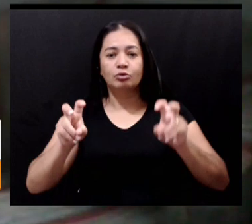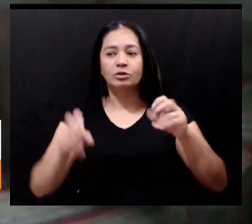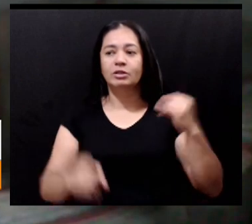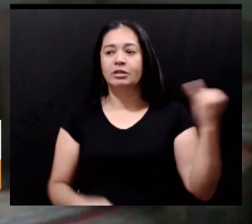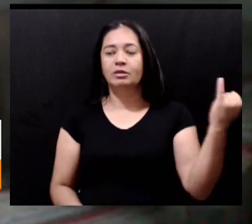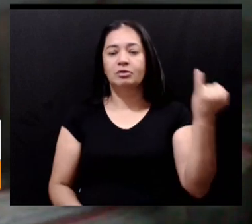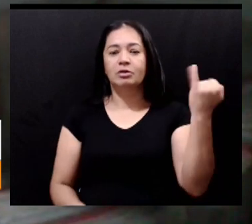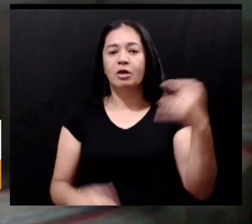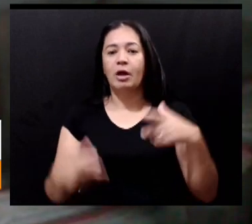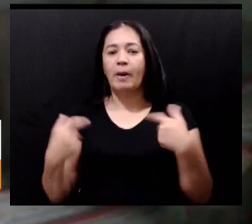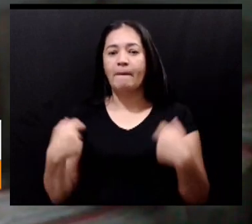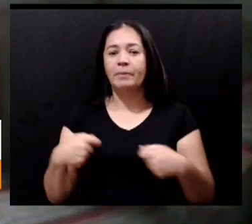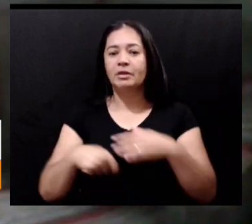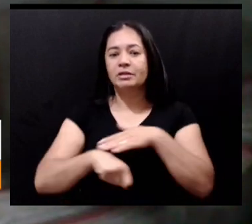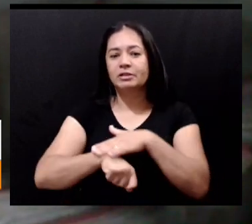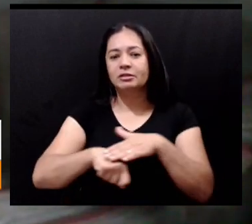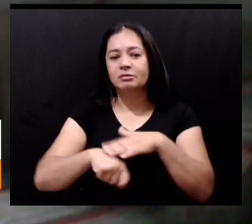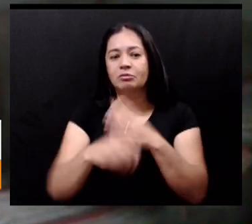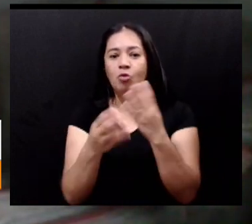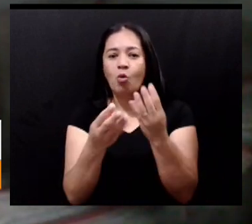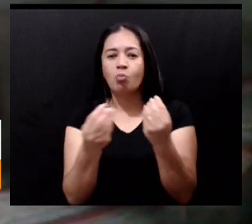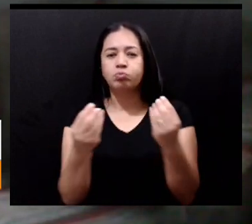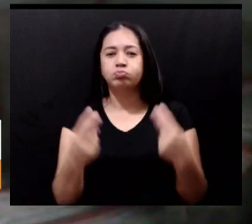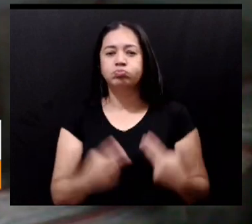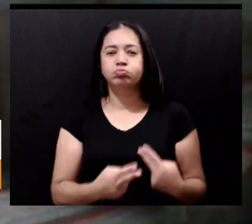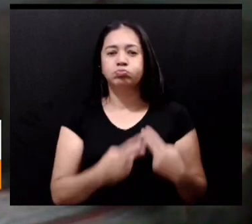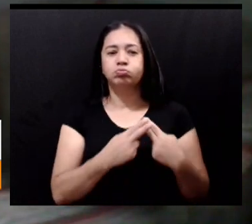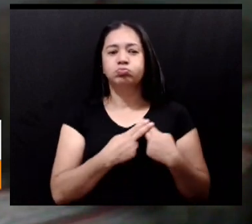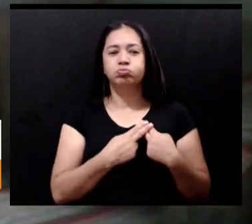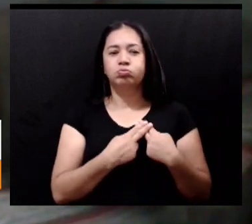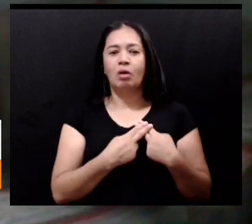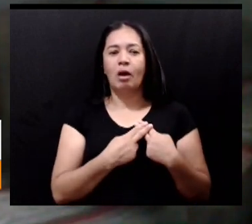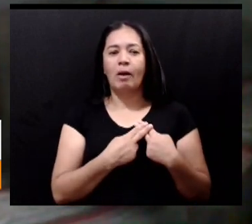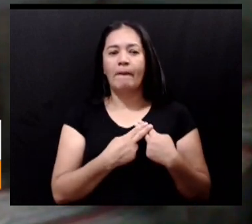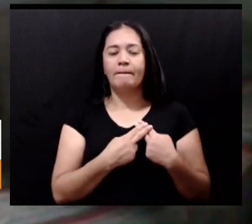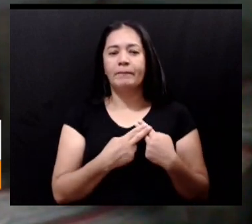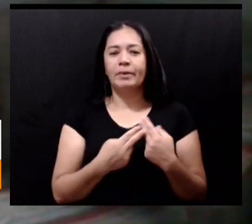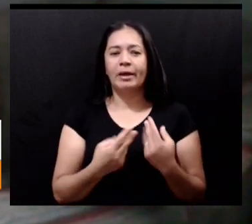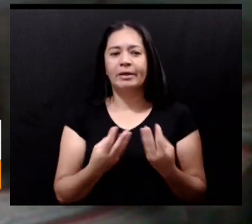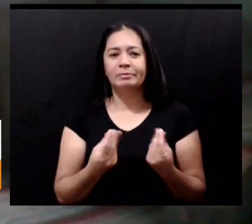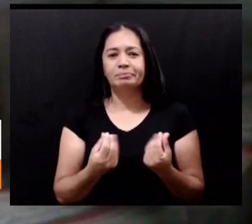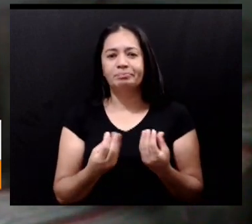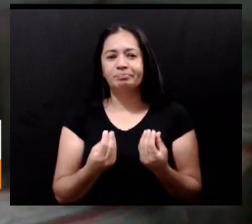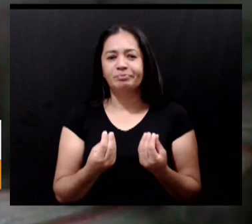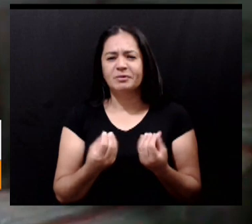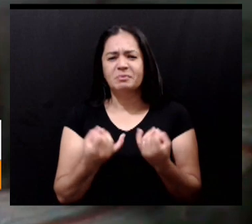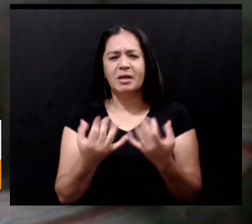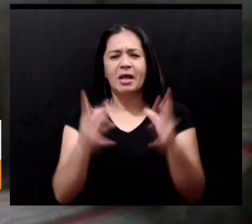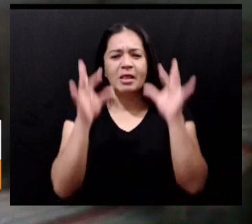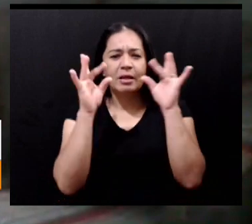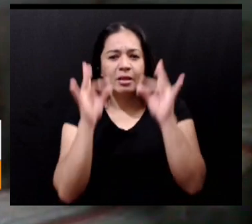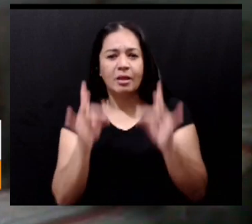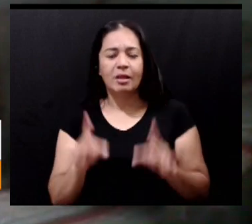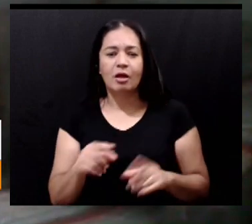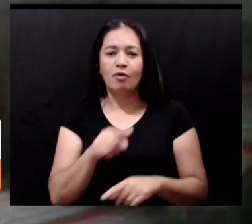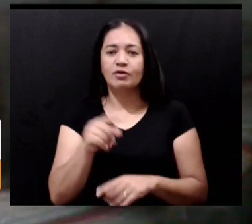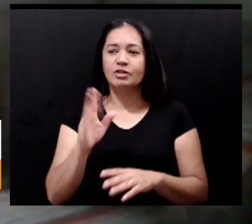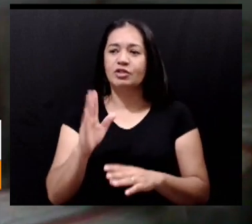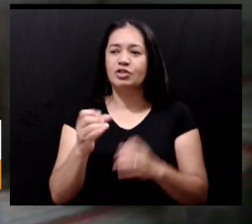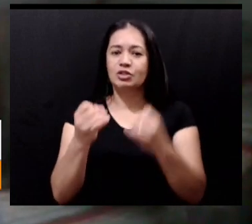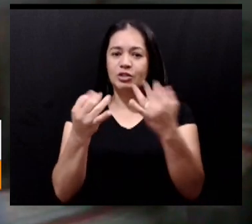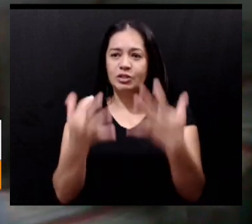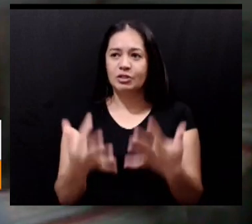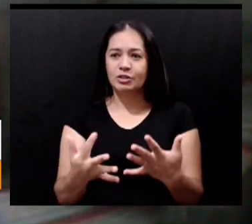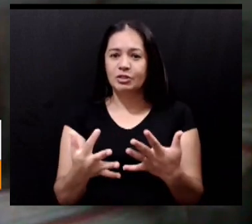conversar muito sobre o luto, até para desmistificar o tema. E como você mesmo disse, né, Rúbia?